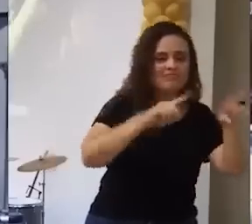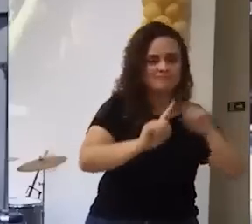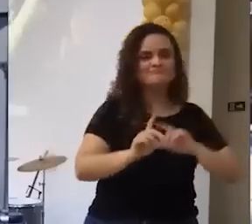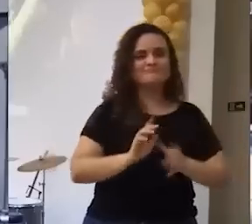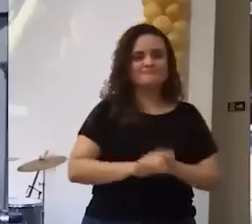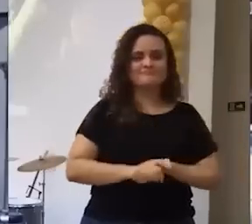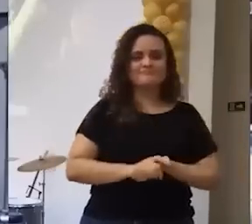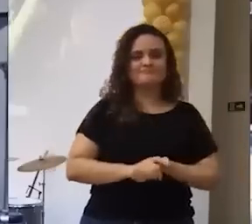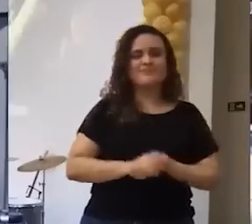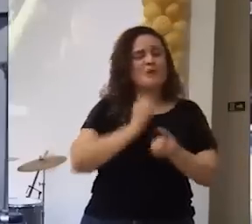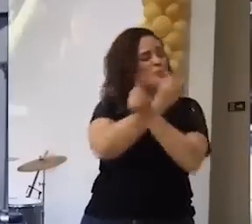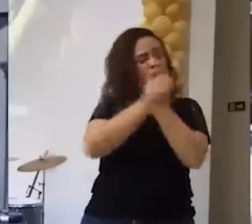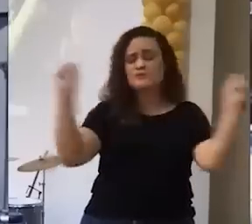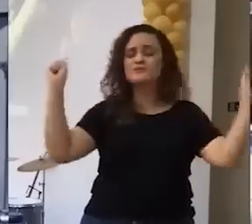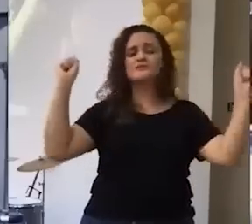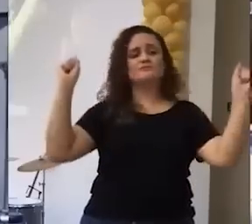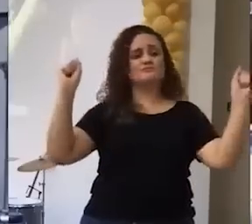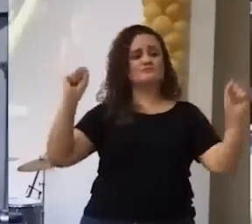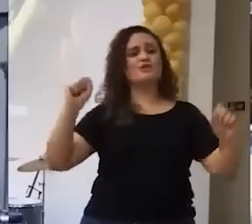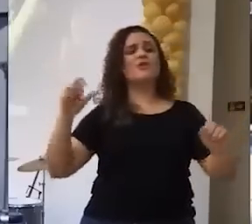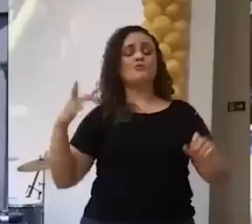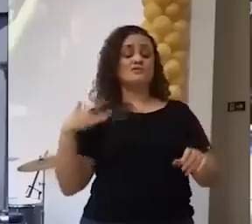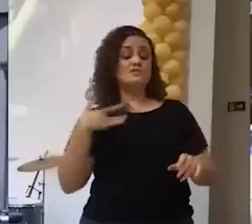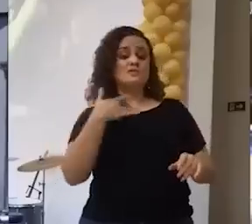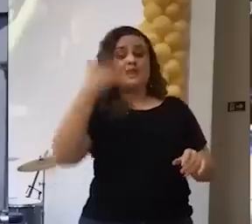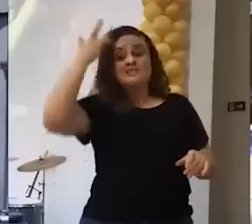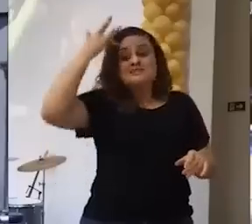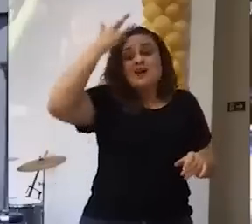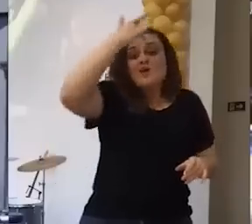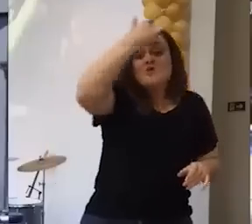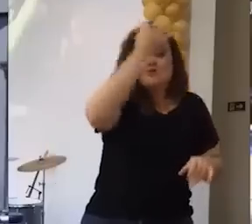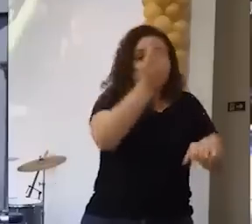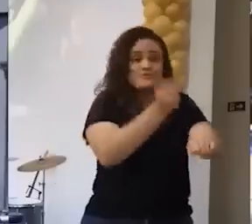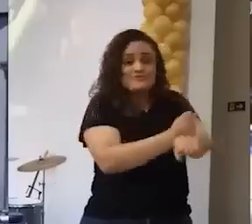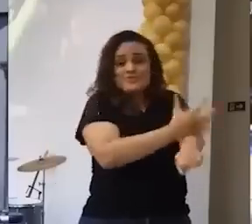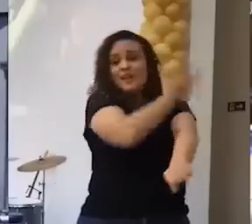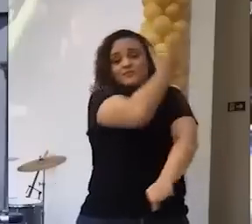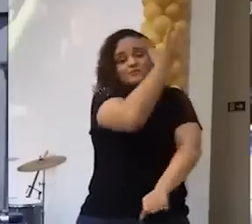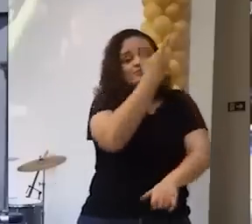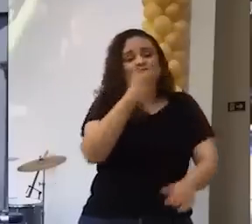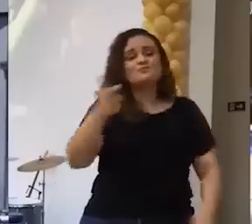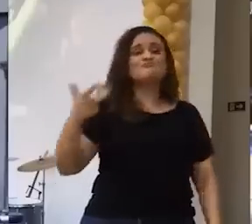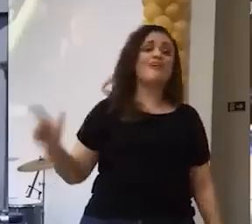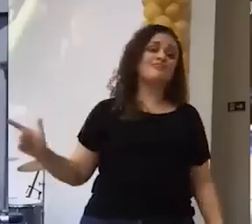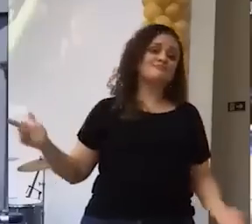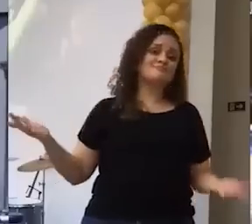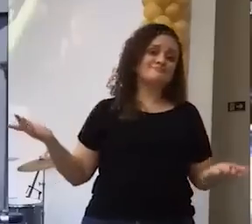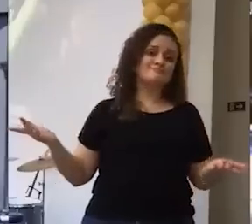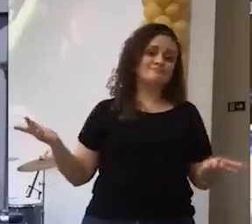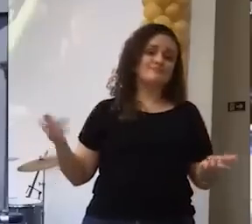é impossível você ter saúde emocional sem perdão.